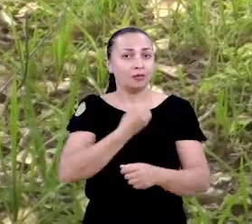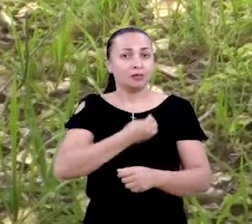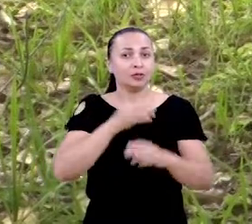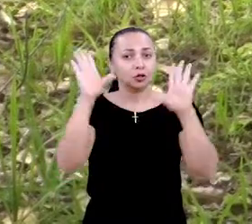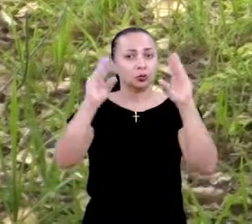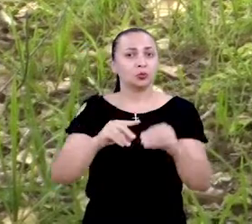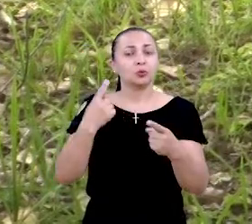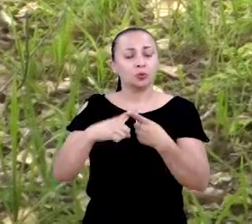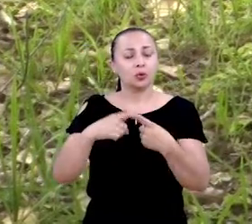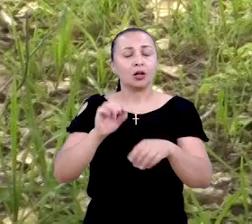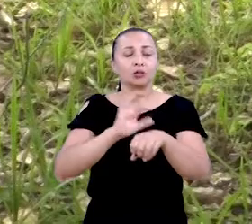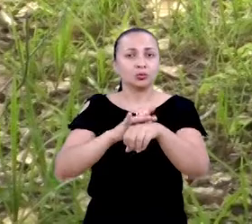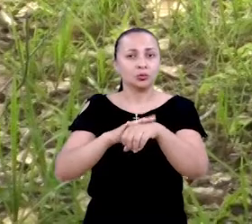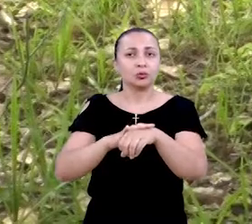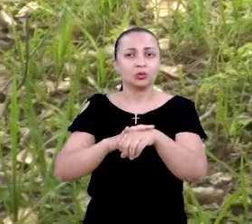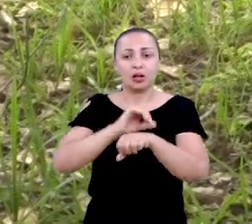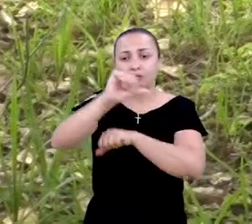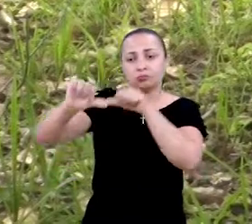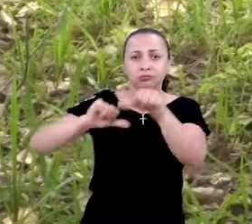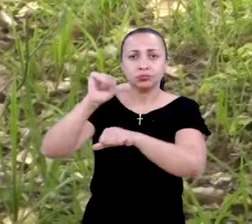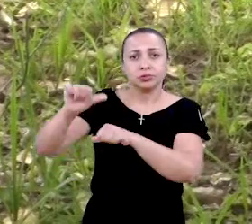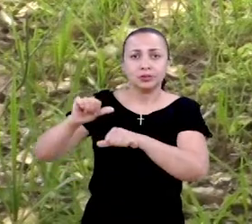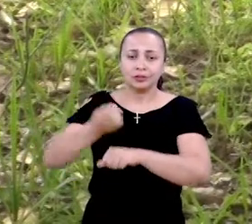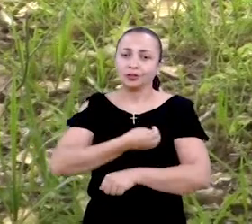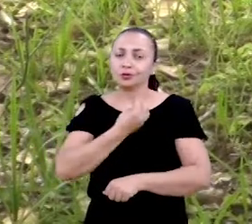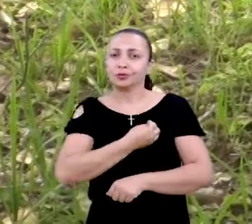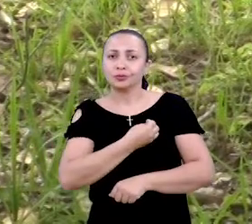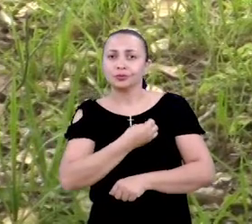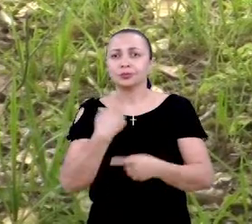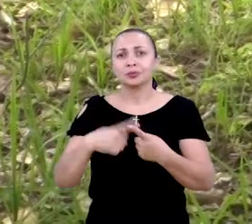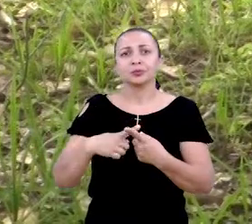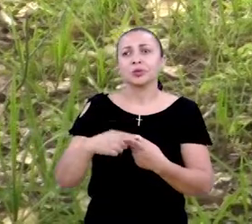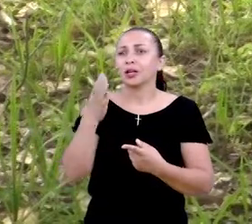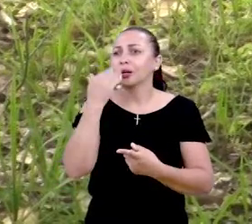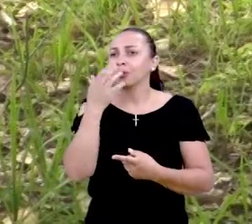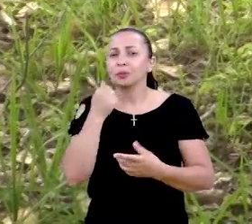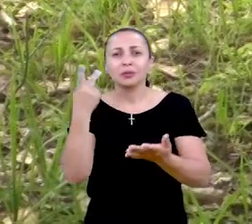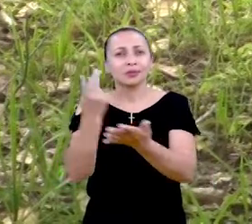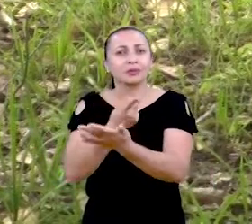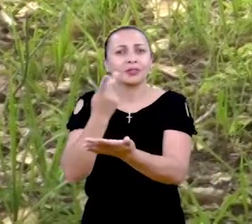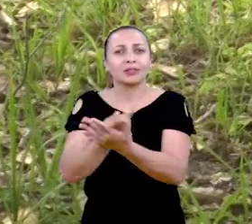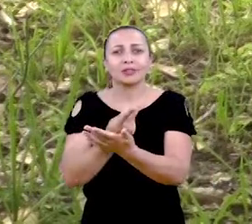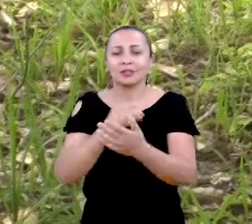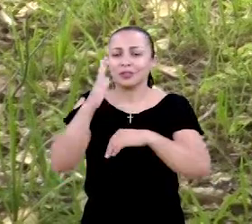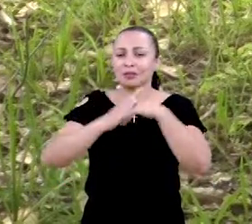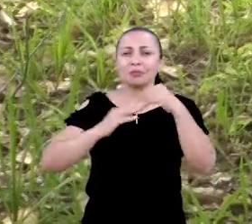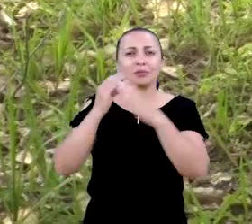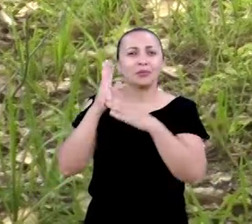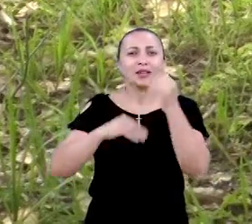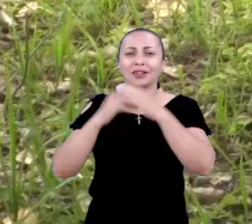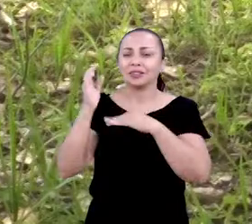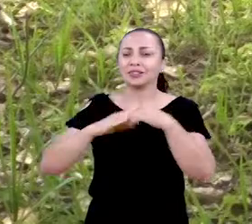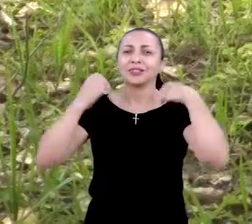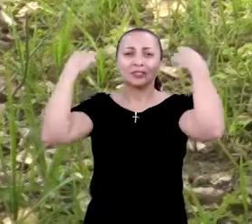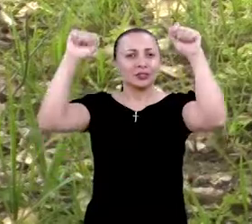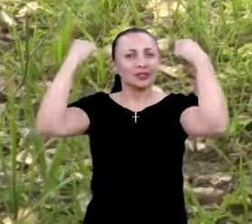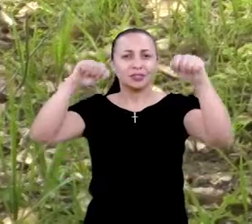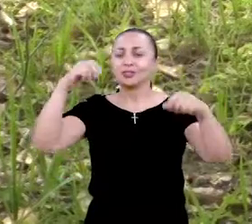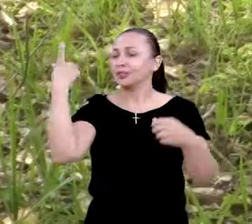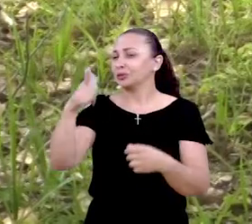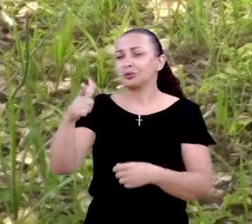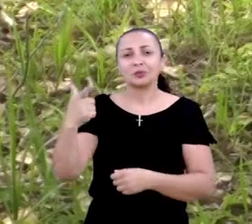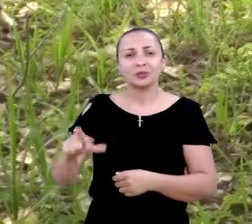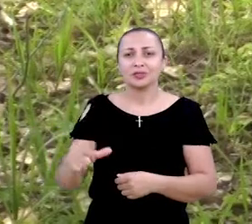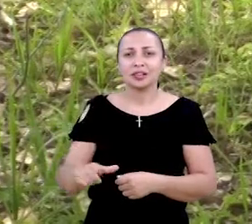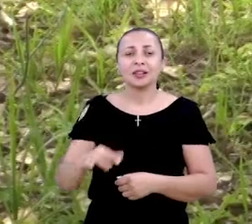reduzida por conta da doença. A mudança de estilo de vida por meio de hábitos alimentares, prática de atividades físicas e redução